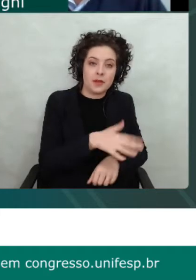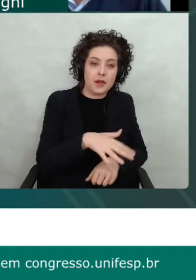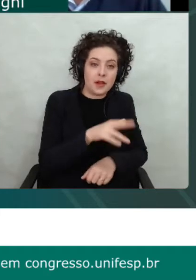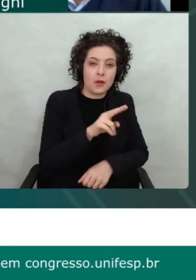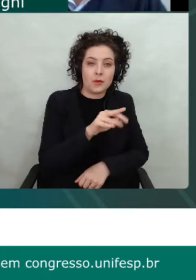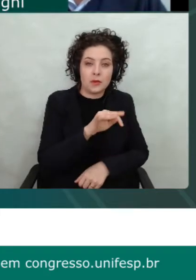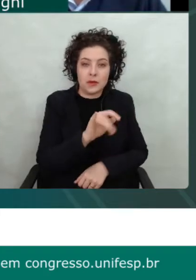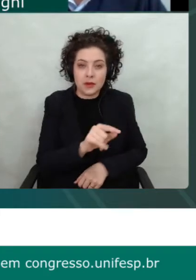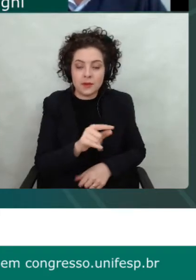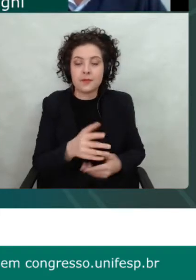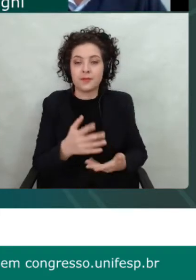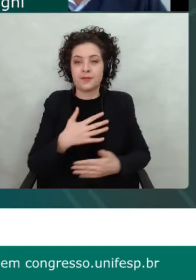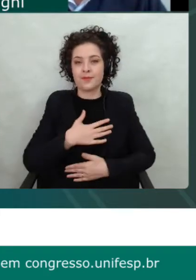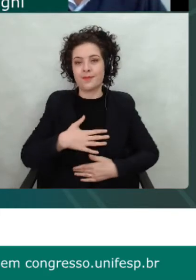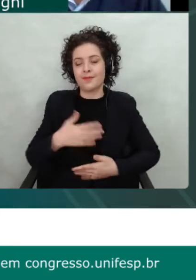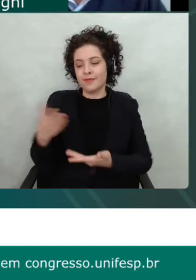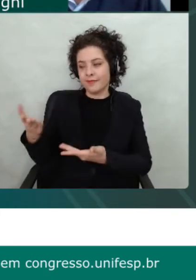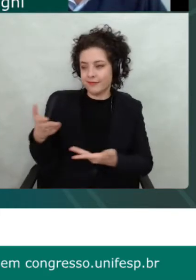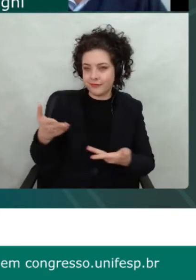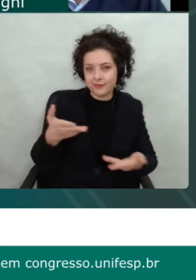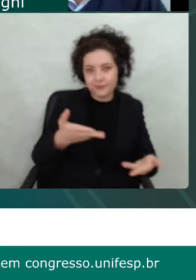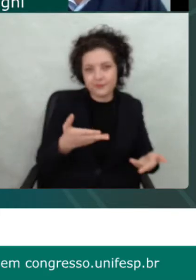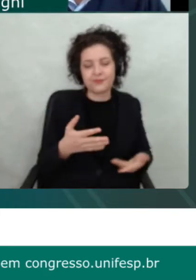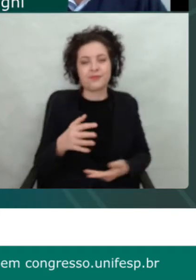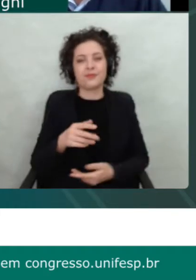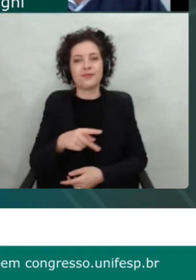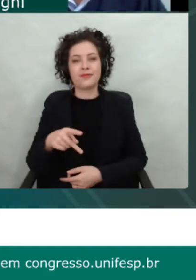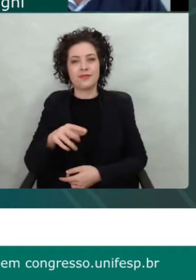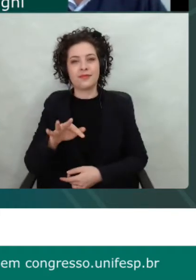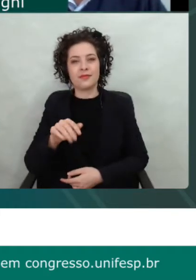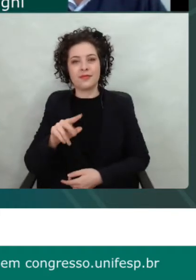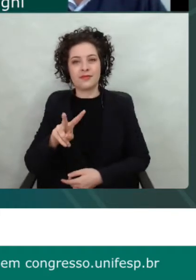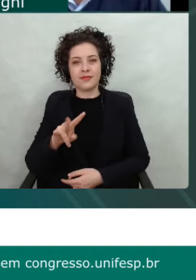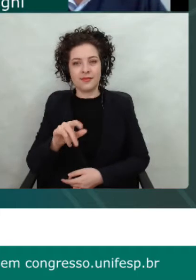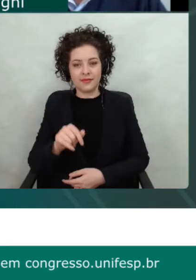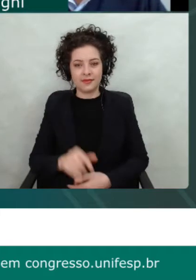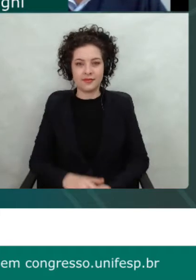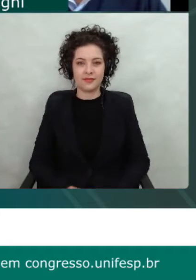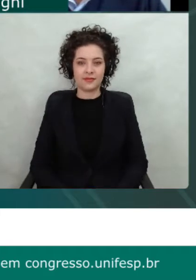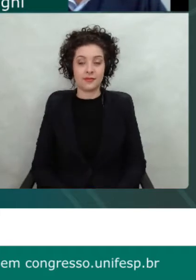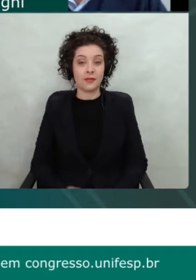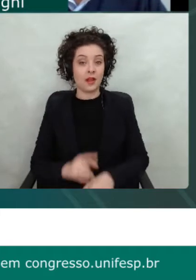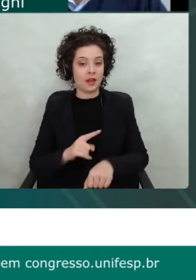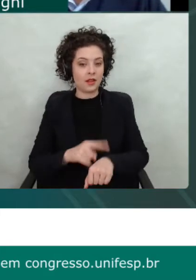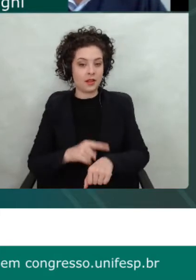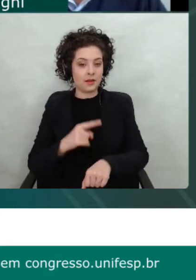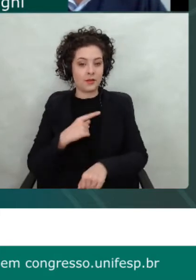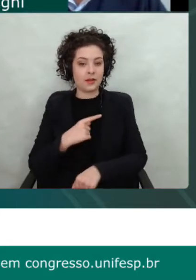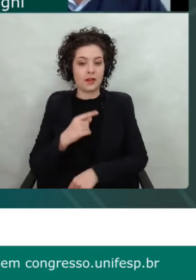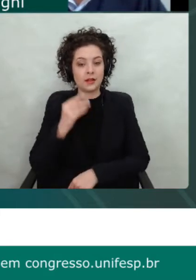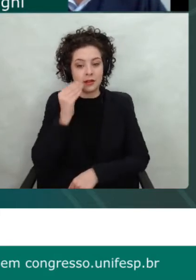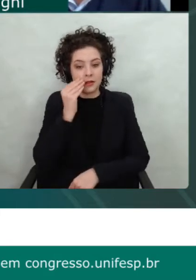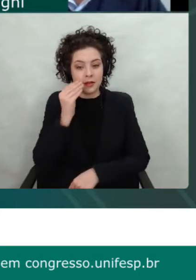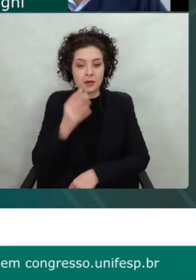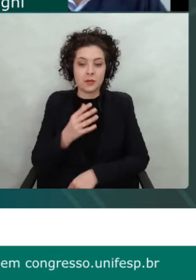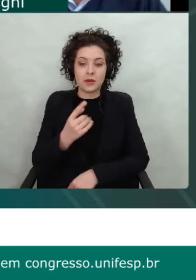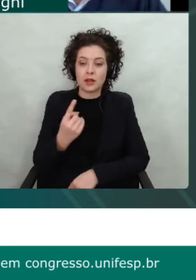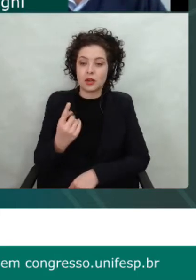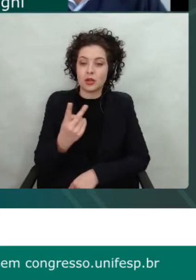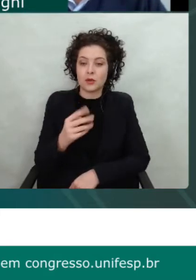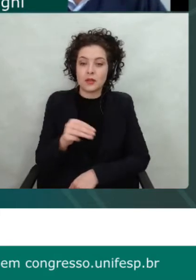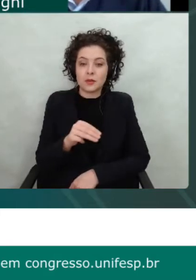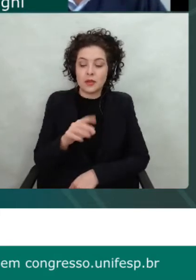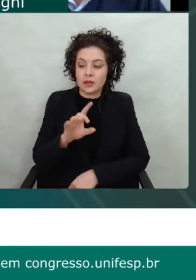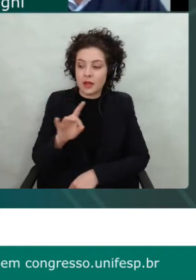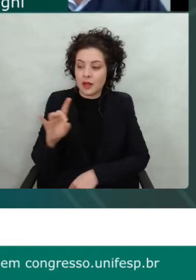aqui. Obrigado, professora Flávia. Só do tempo, nós tentaremos ter mais ou menos uns 12 minutos para cada